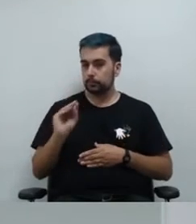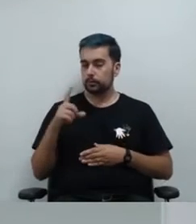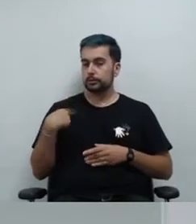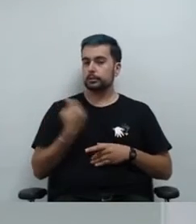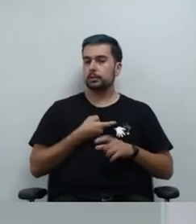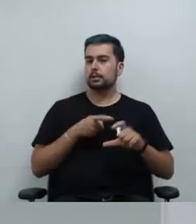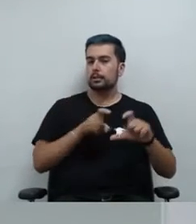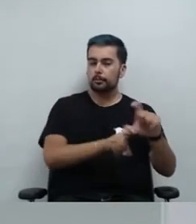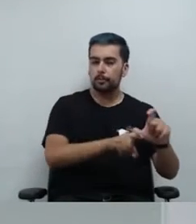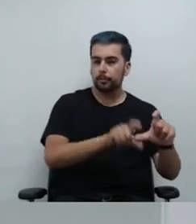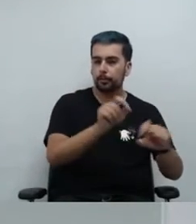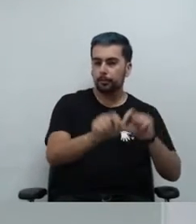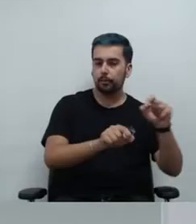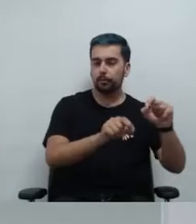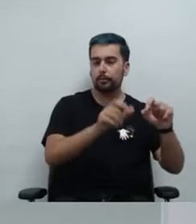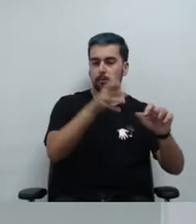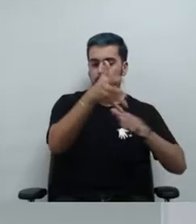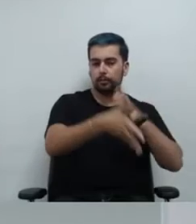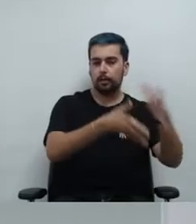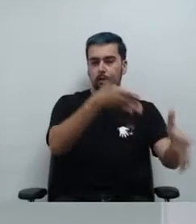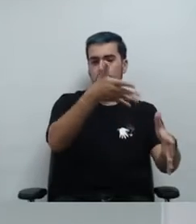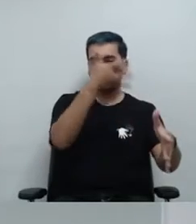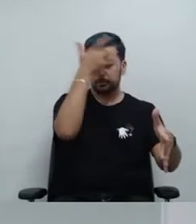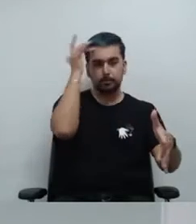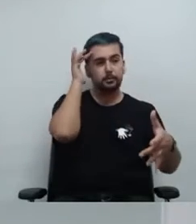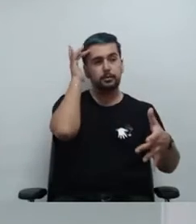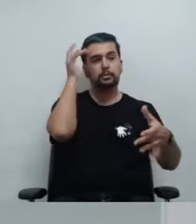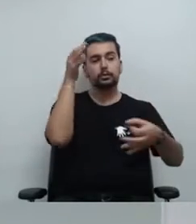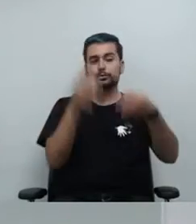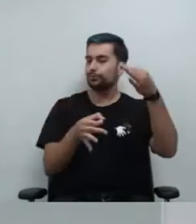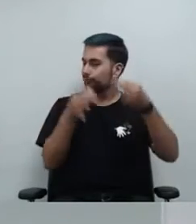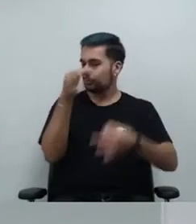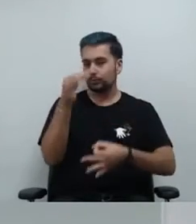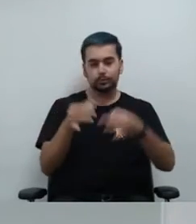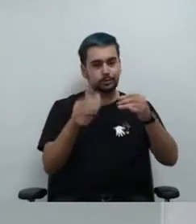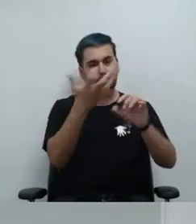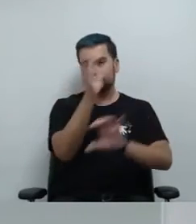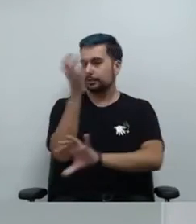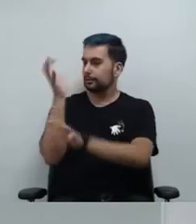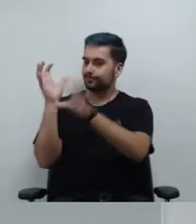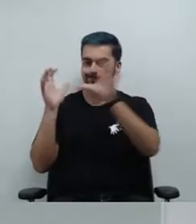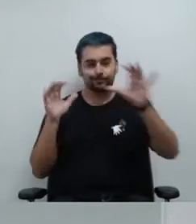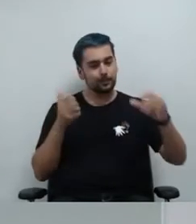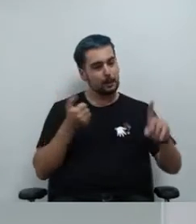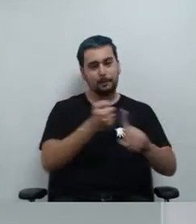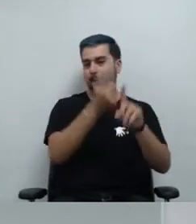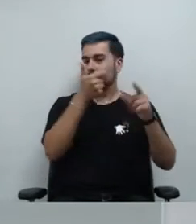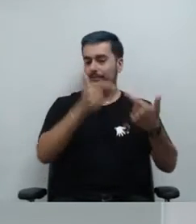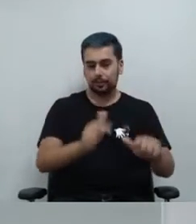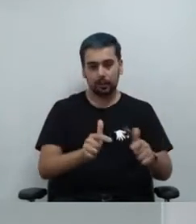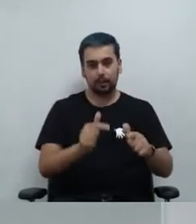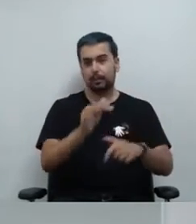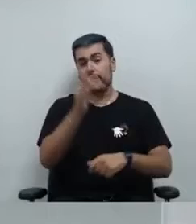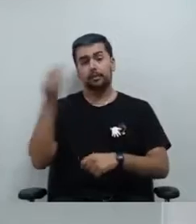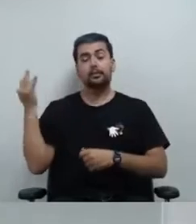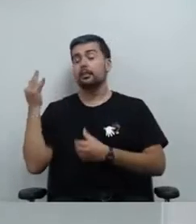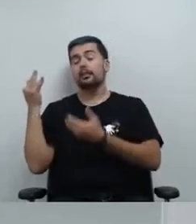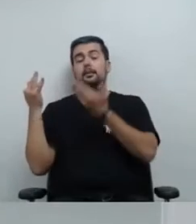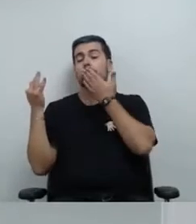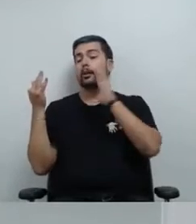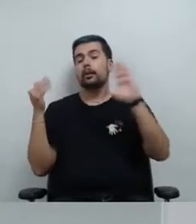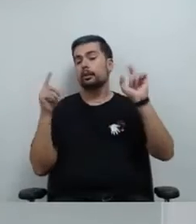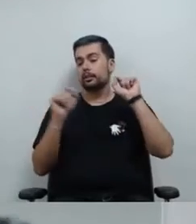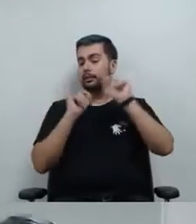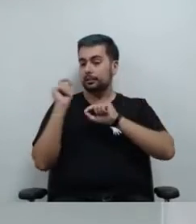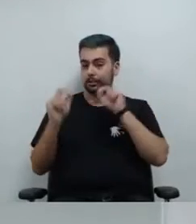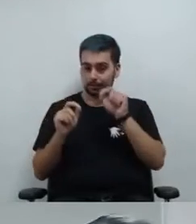a falas de quem não sofre com as injustiças ambientais e climáticas e a falsas premissas